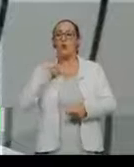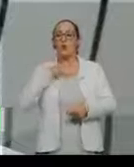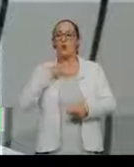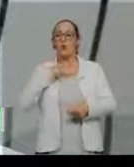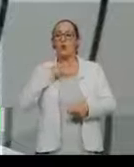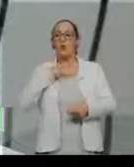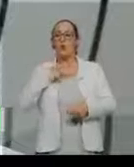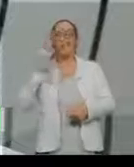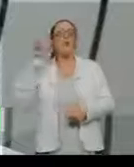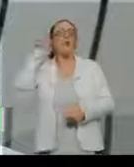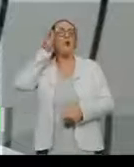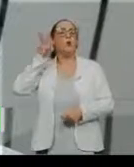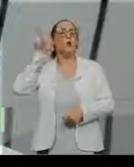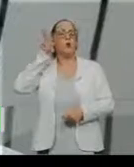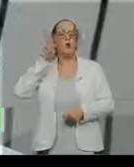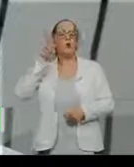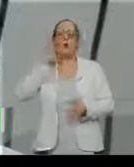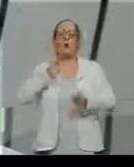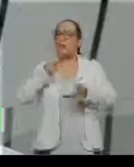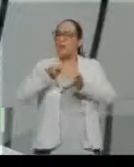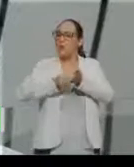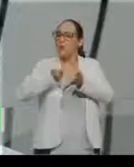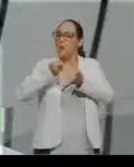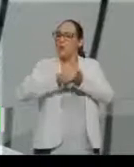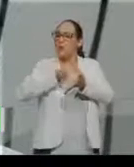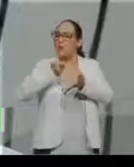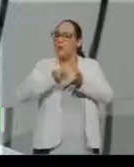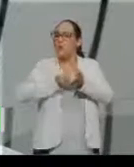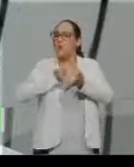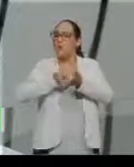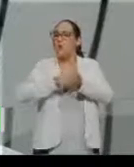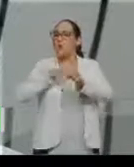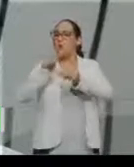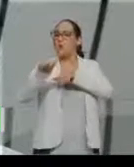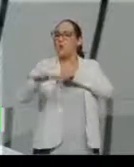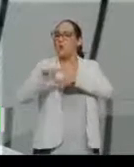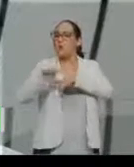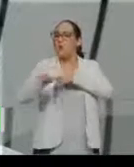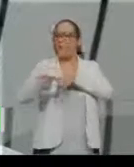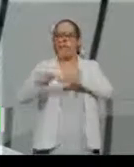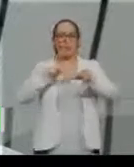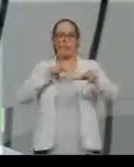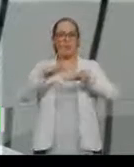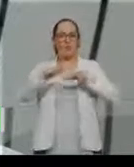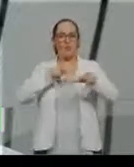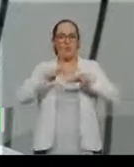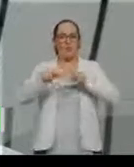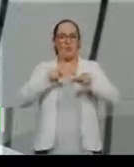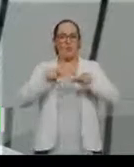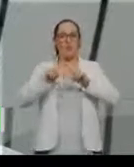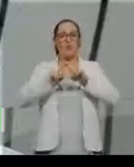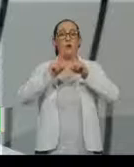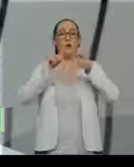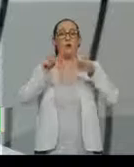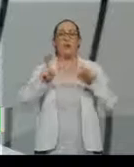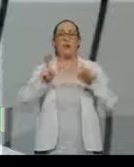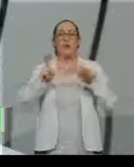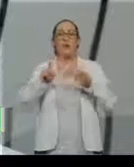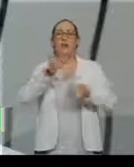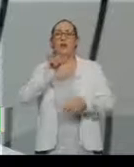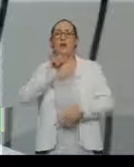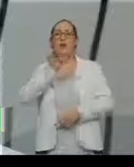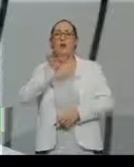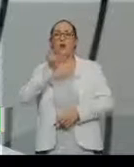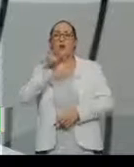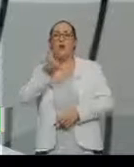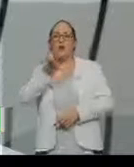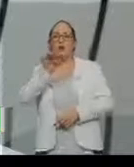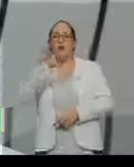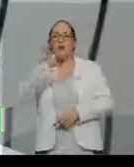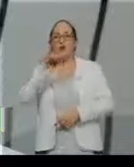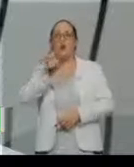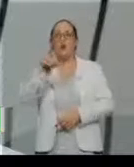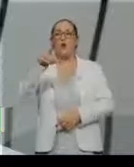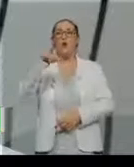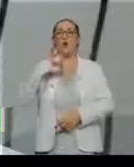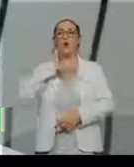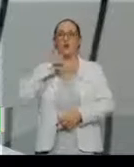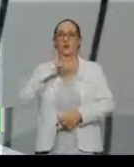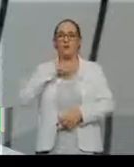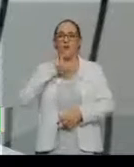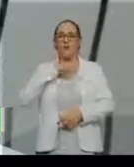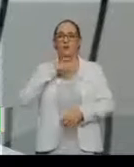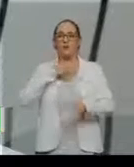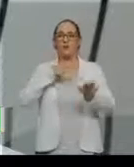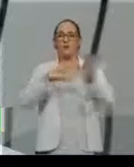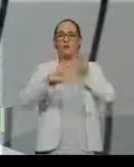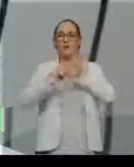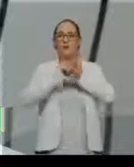de movimentos dos trabalhadores, mas o fato de ele ter dado aí, né, legitimidade a esses direitos, ele